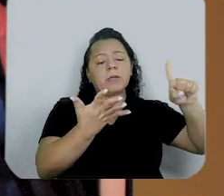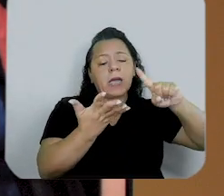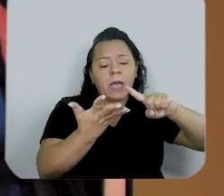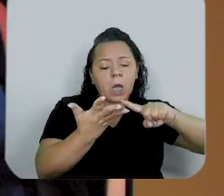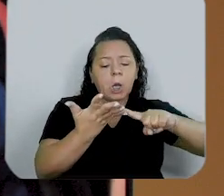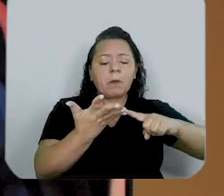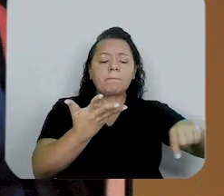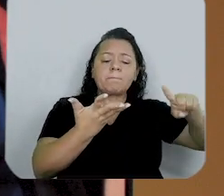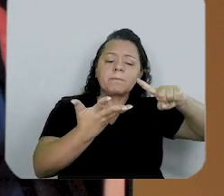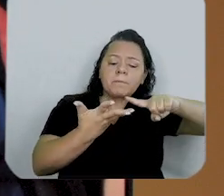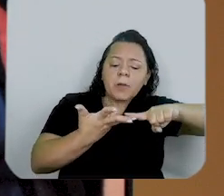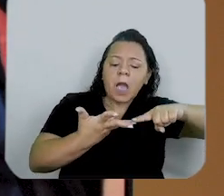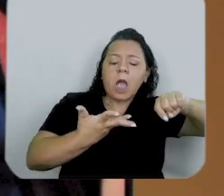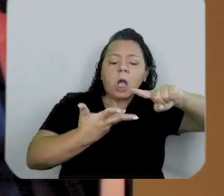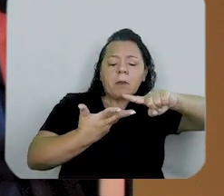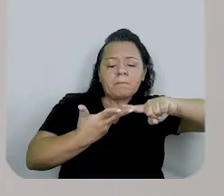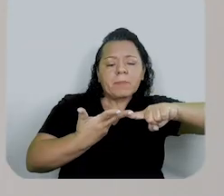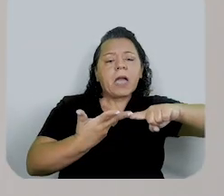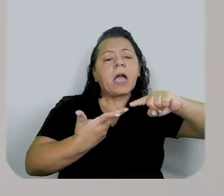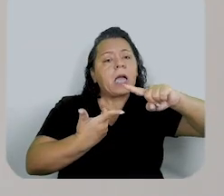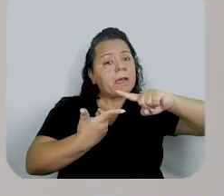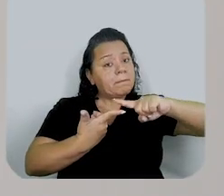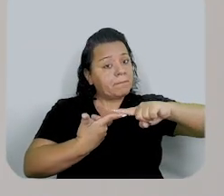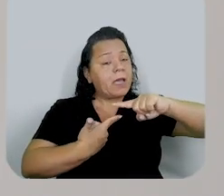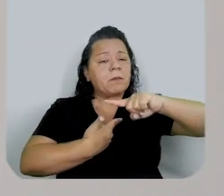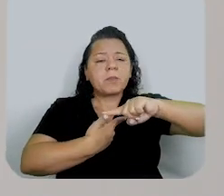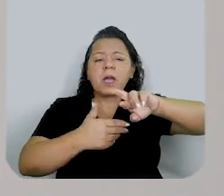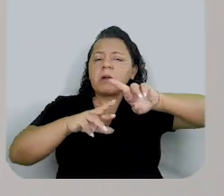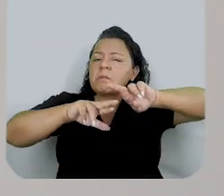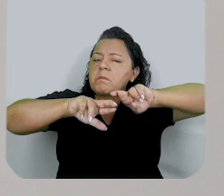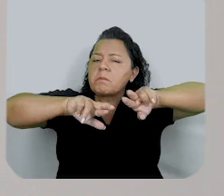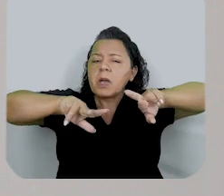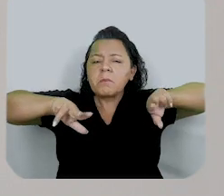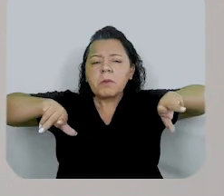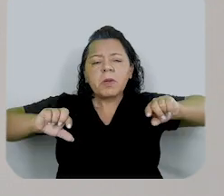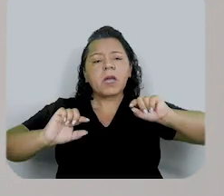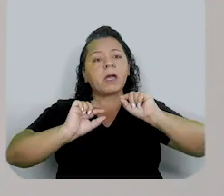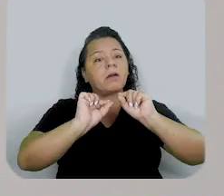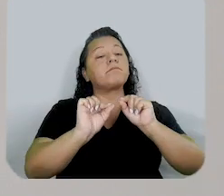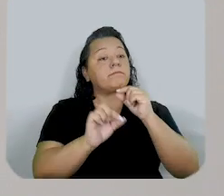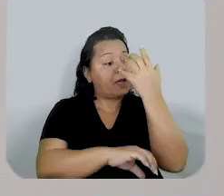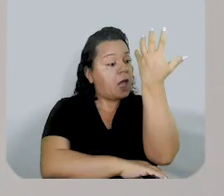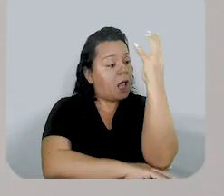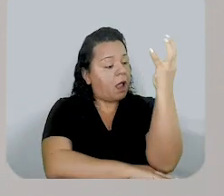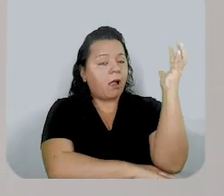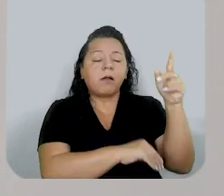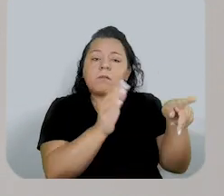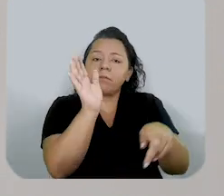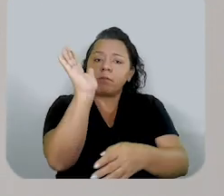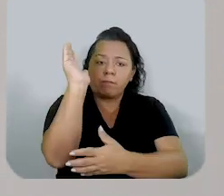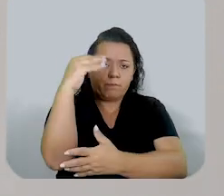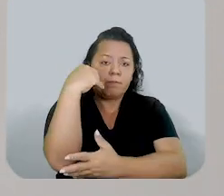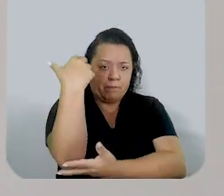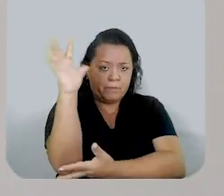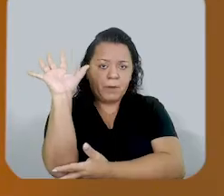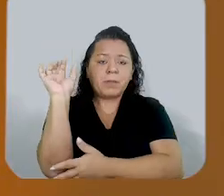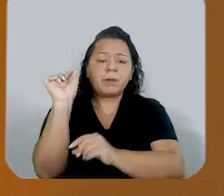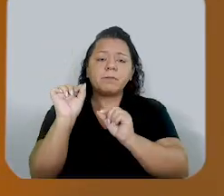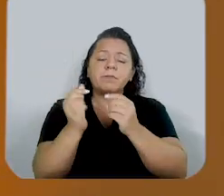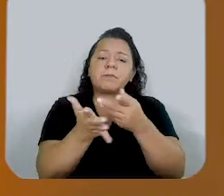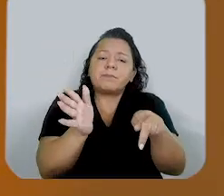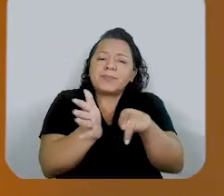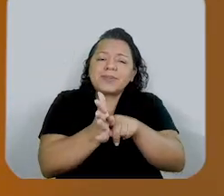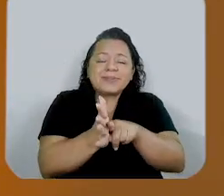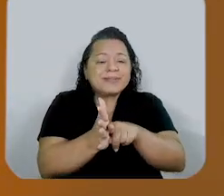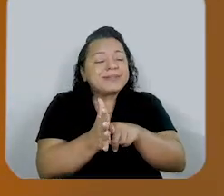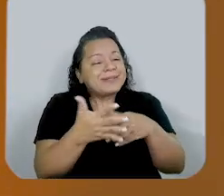paxiúba, caroço de tucumã, jarina, várias matérias-primas vindo da floresta, né?